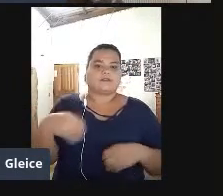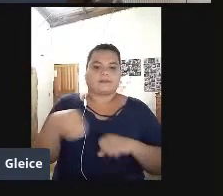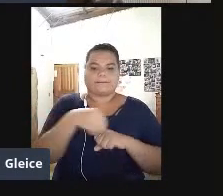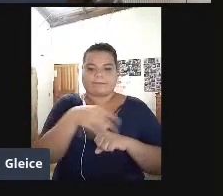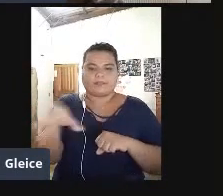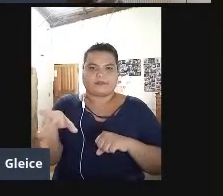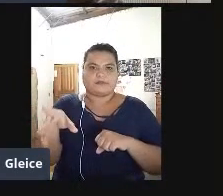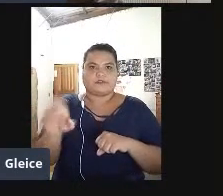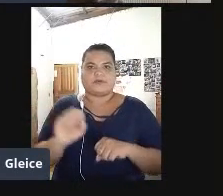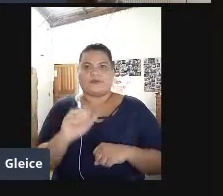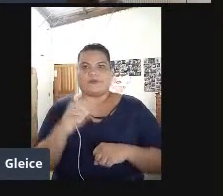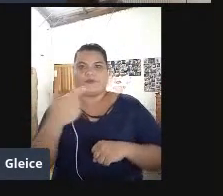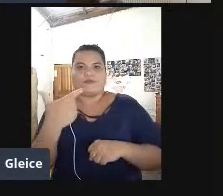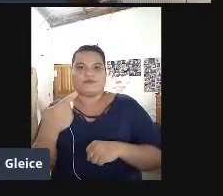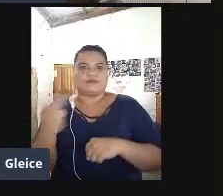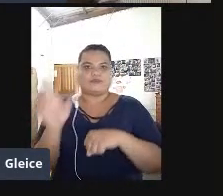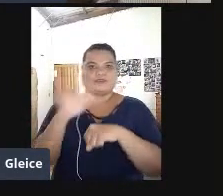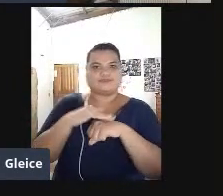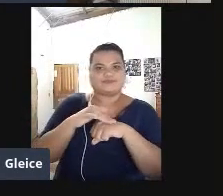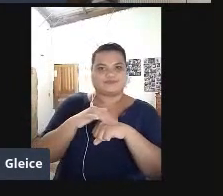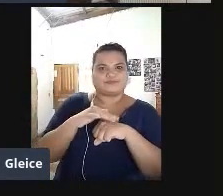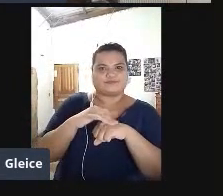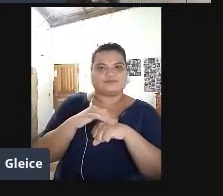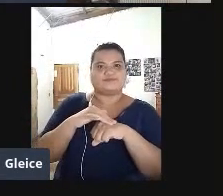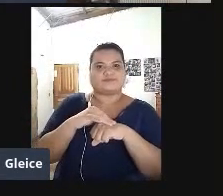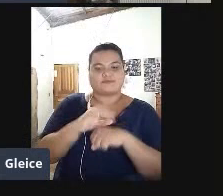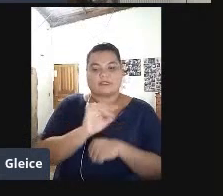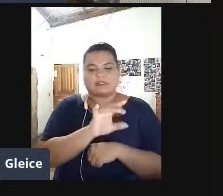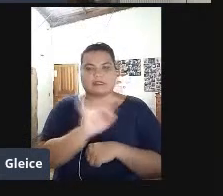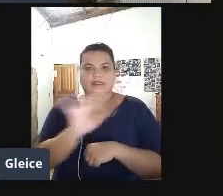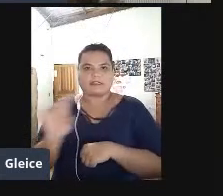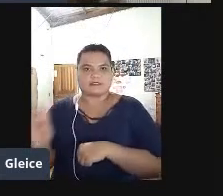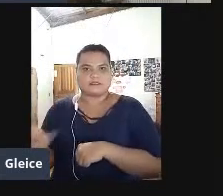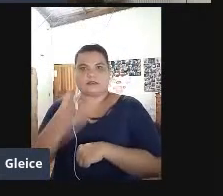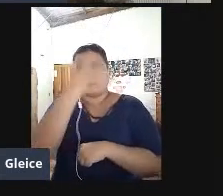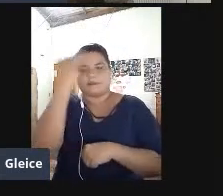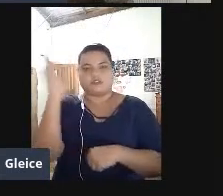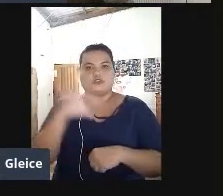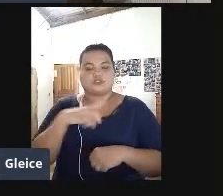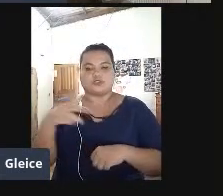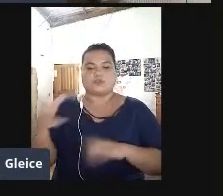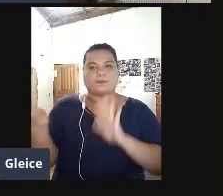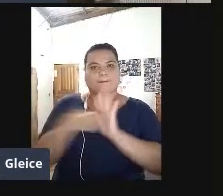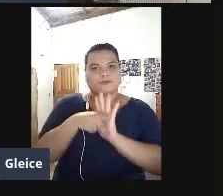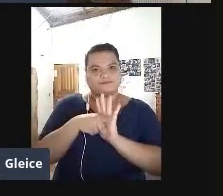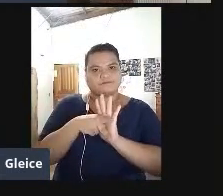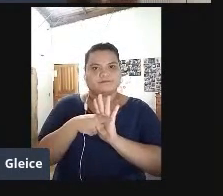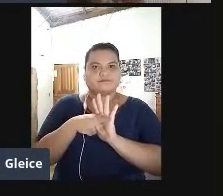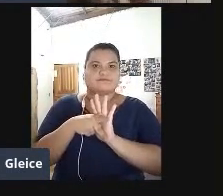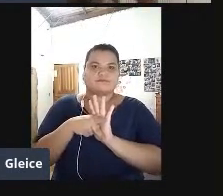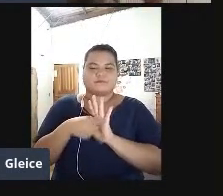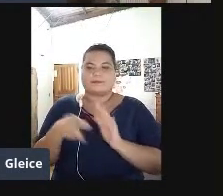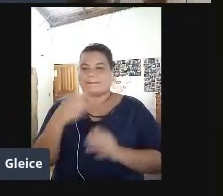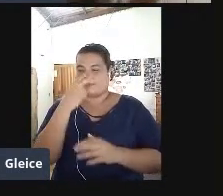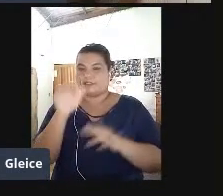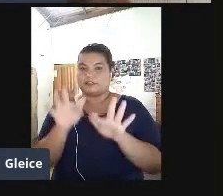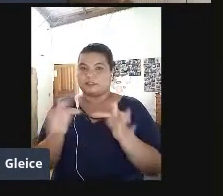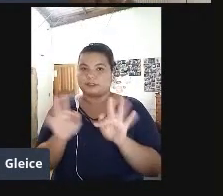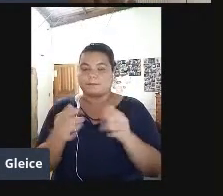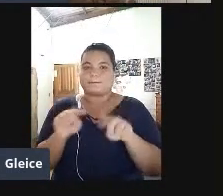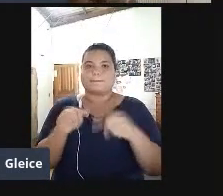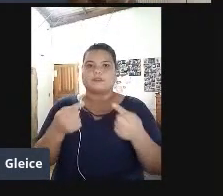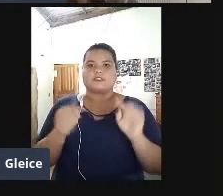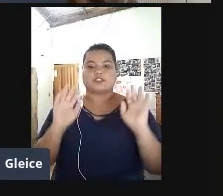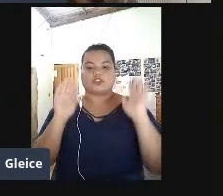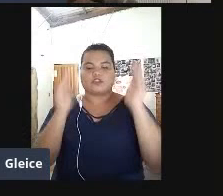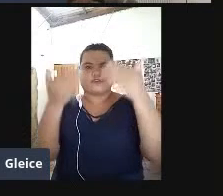bactéria multiresistente para outro, cada paciente ganhou o seu. Pode ser uma coisa simples, mas quando a gente materializa isso e visualiza esse cenário a